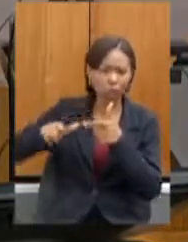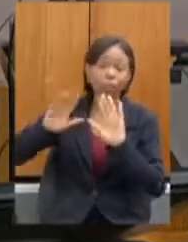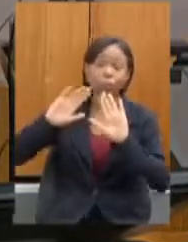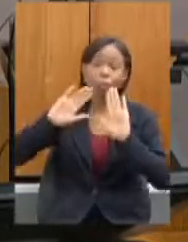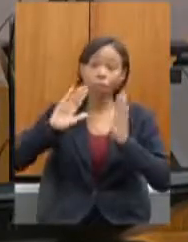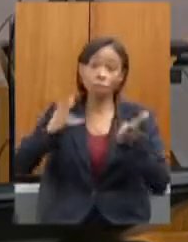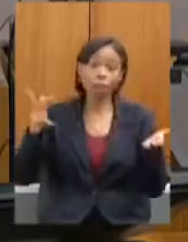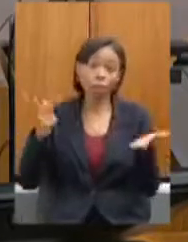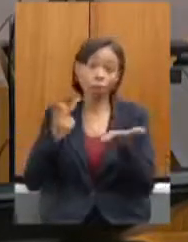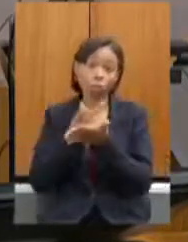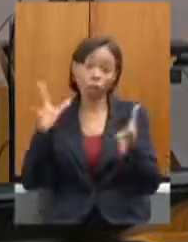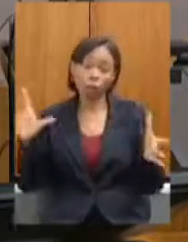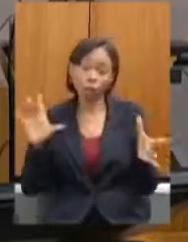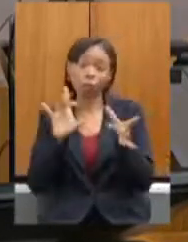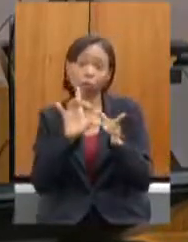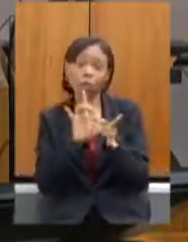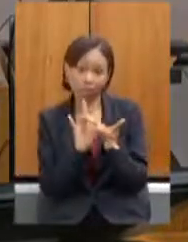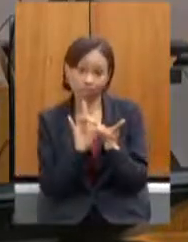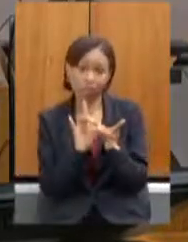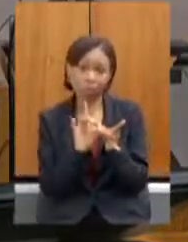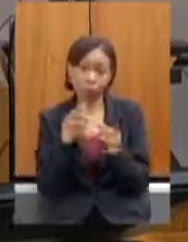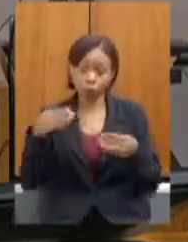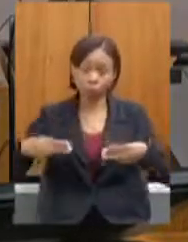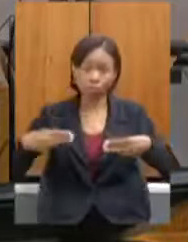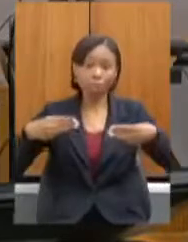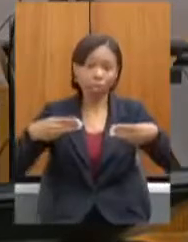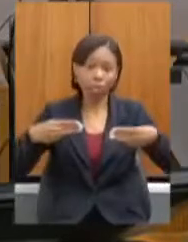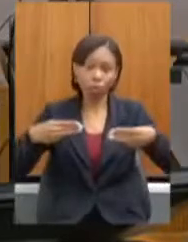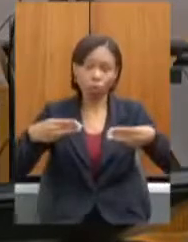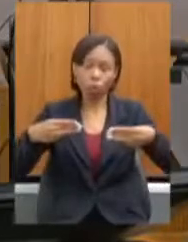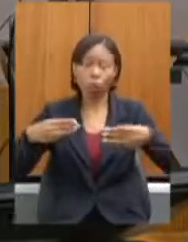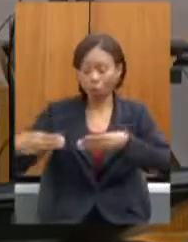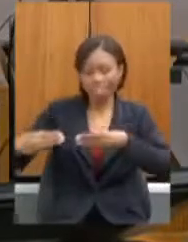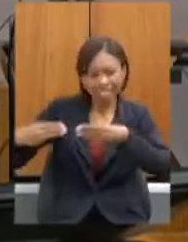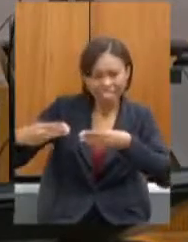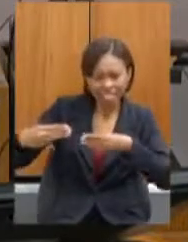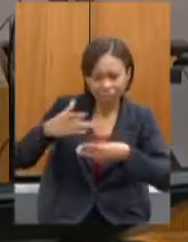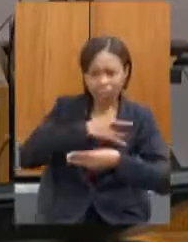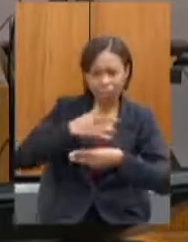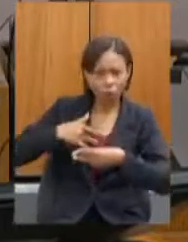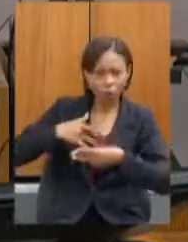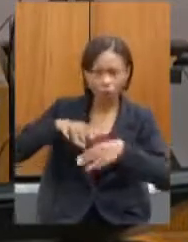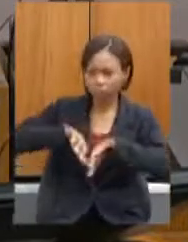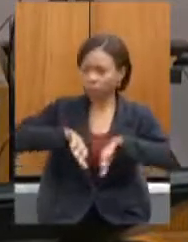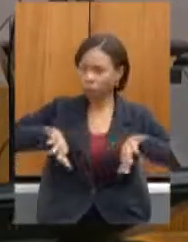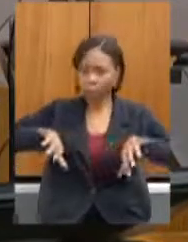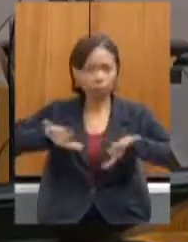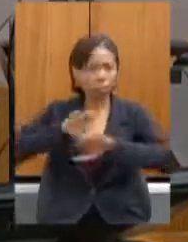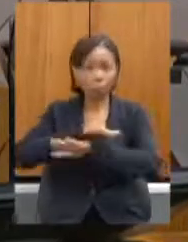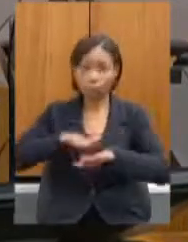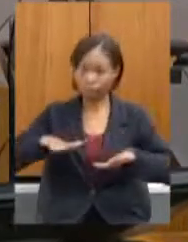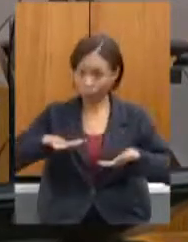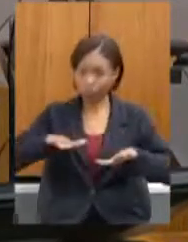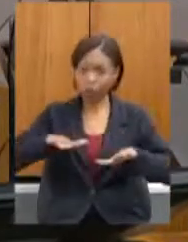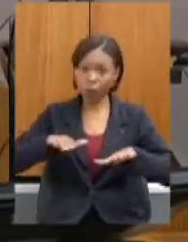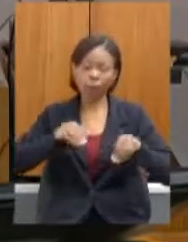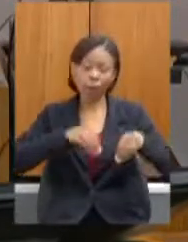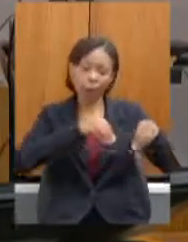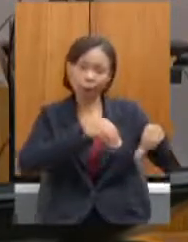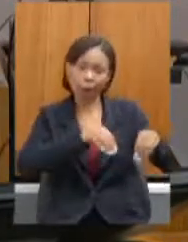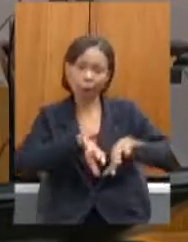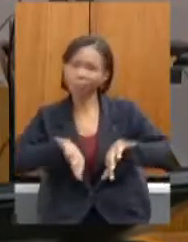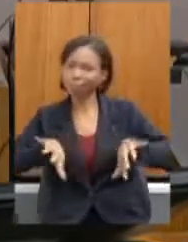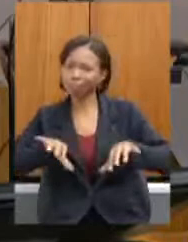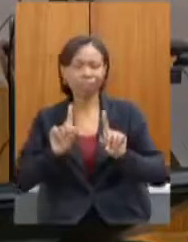uma fusão de Ministérios deixou desistir um Ministério da Saúde isolado do Ministério da agropecuária